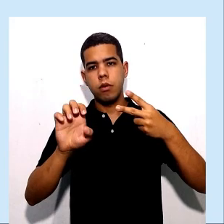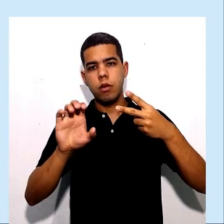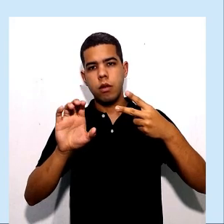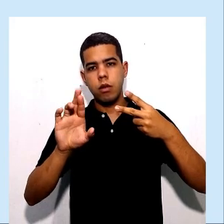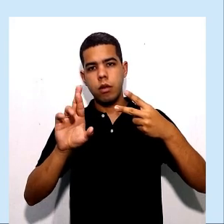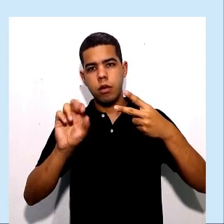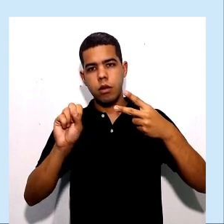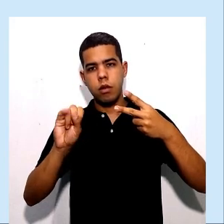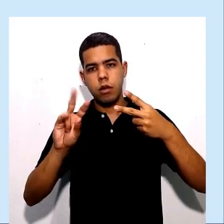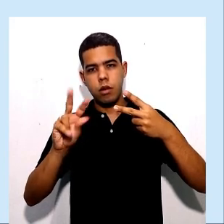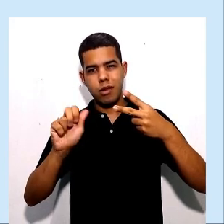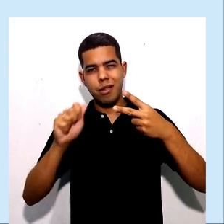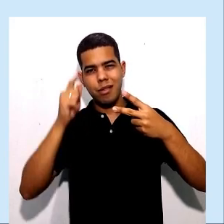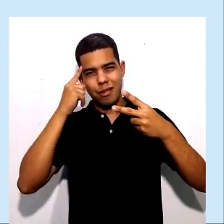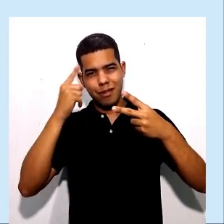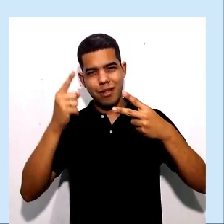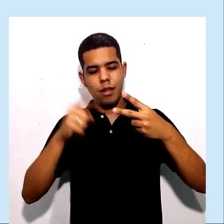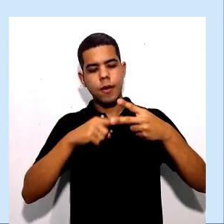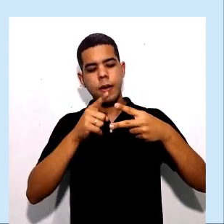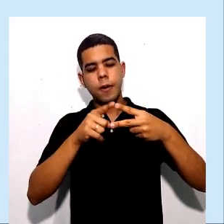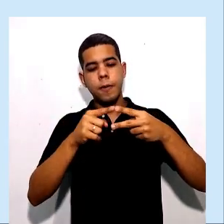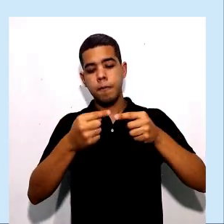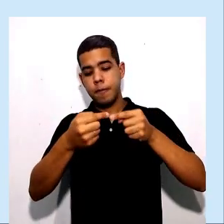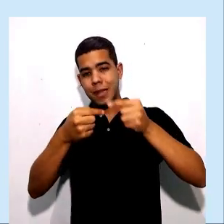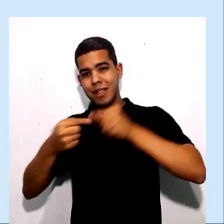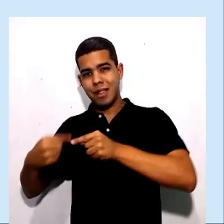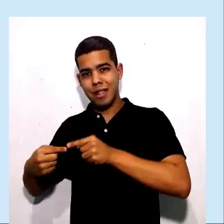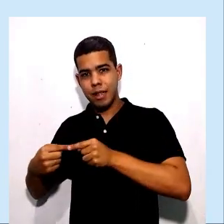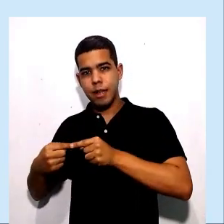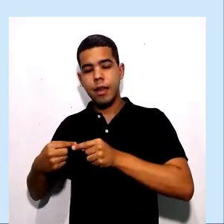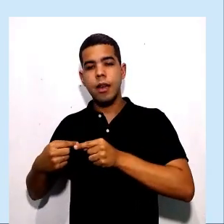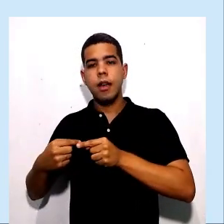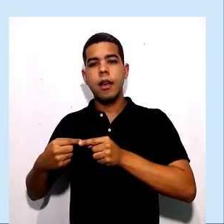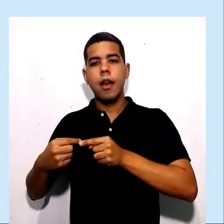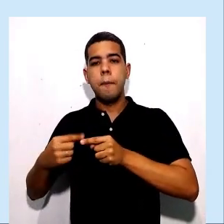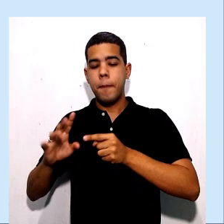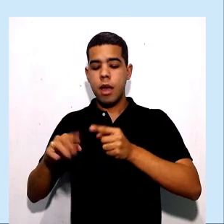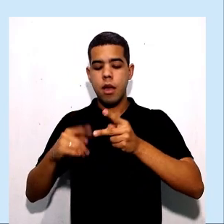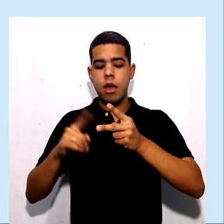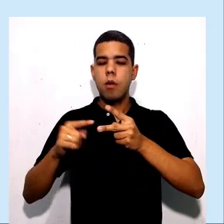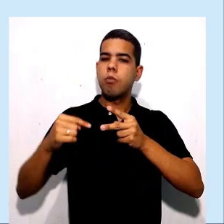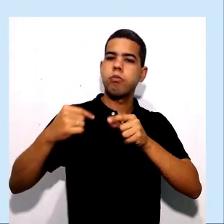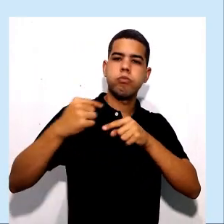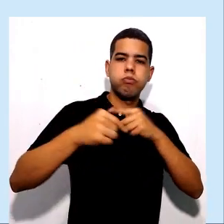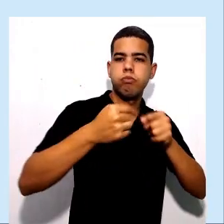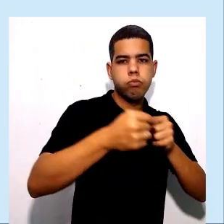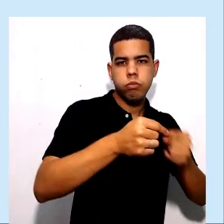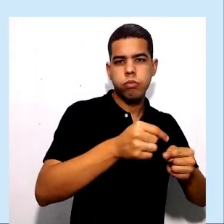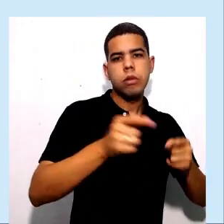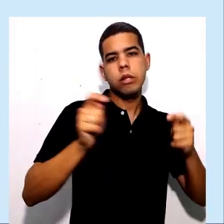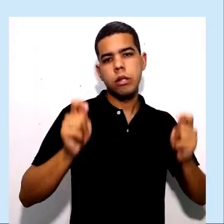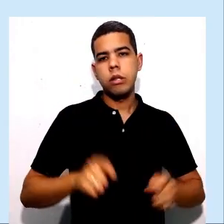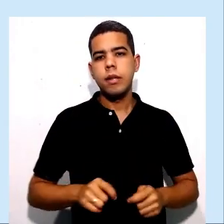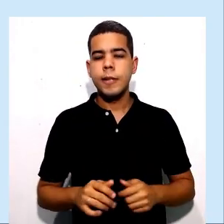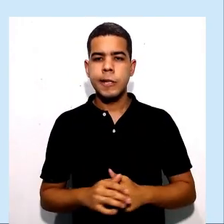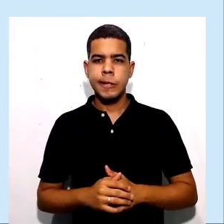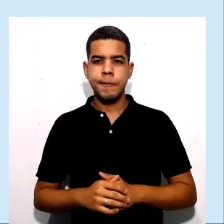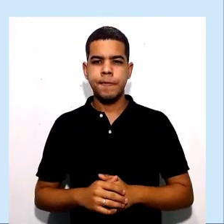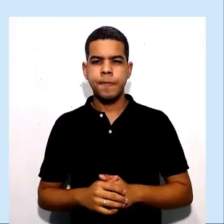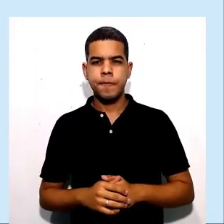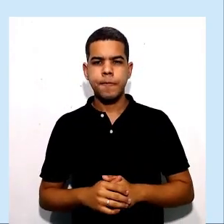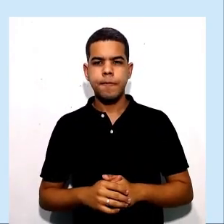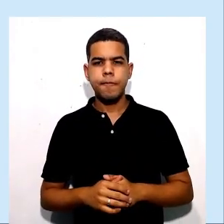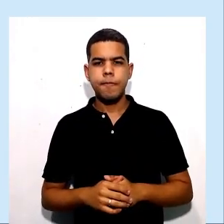que recorrer à anterior. Não recursiva, encontramos qualquer elemento sem depender da